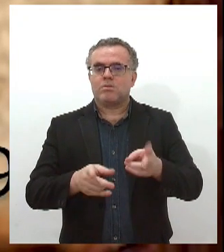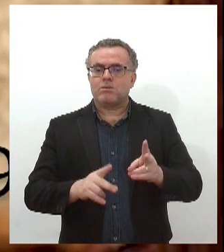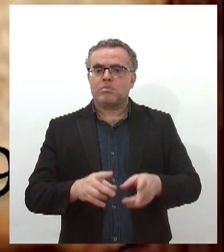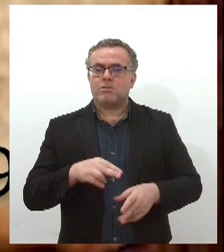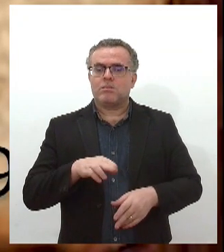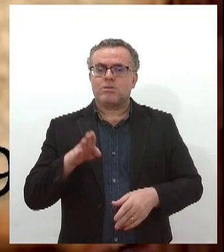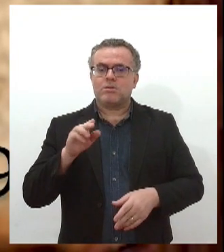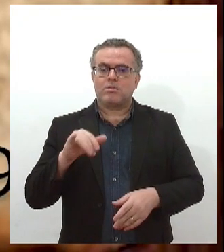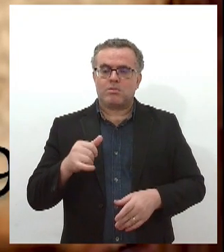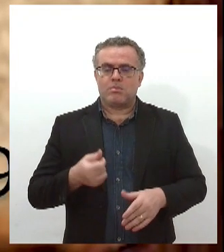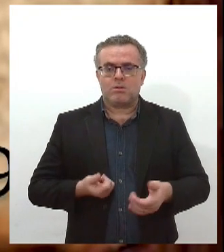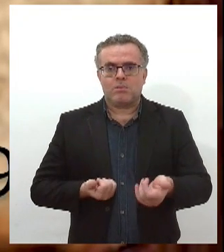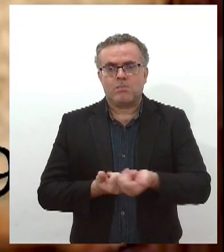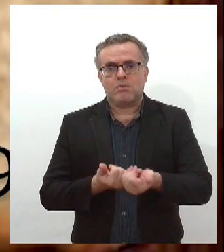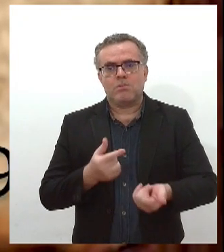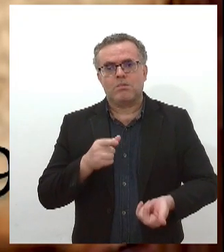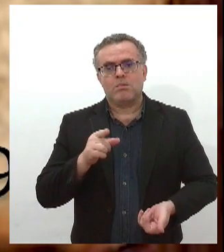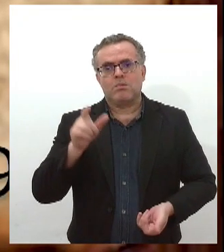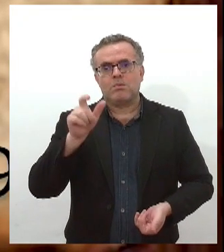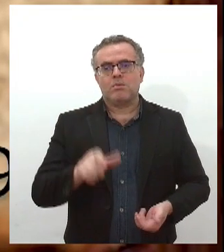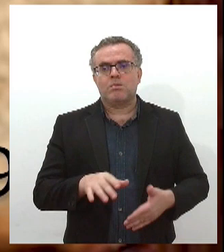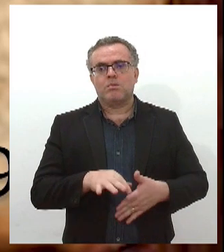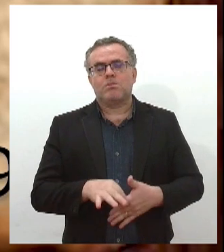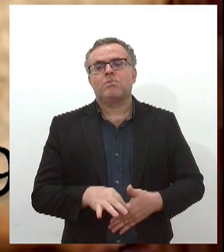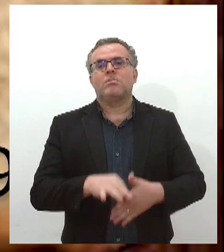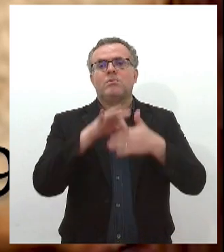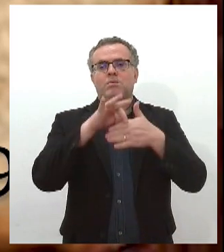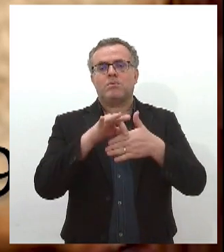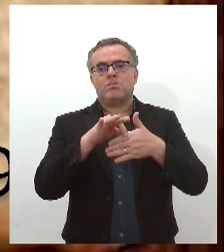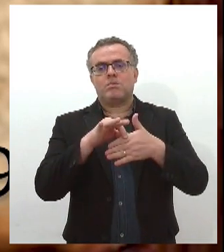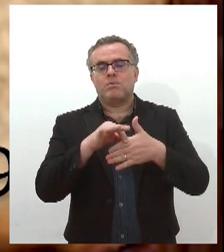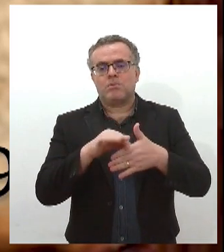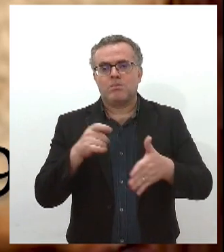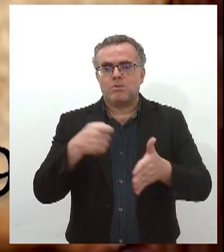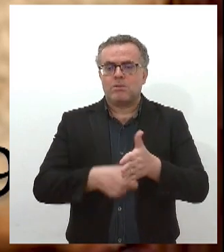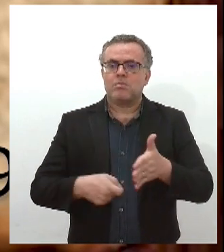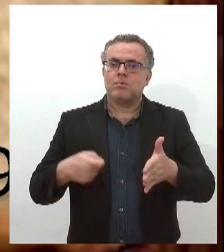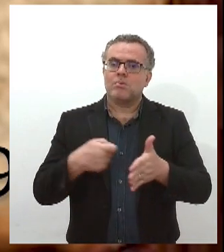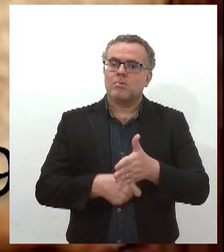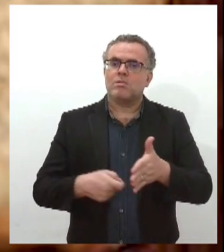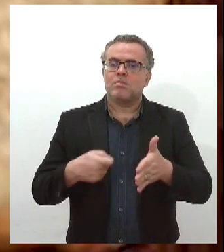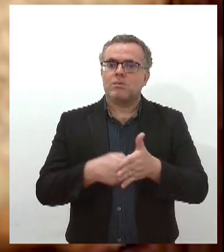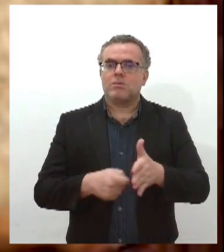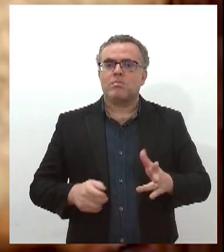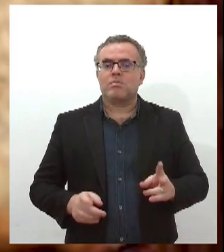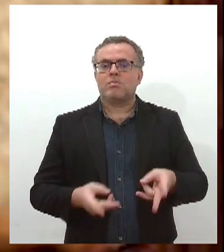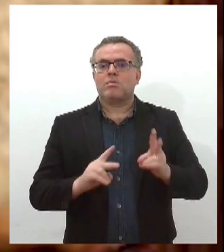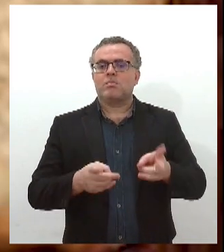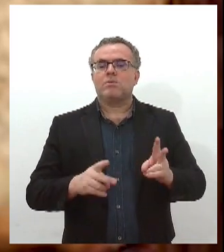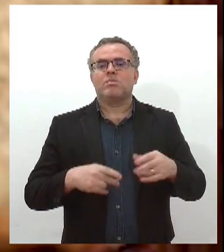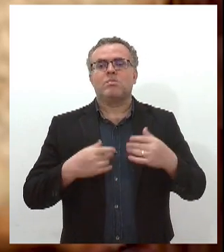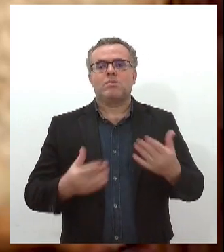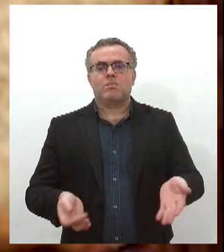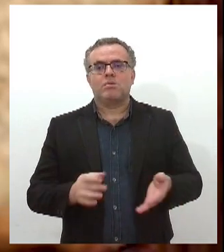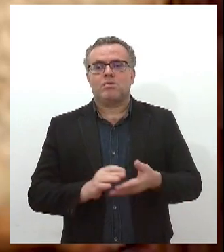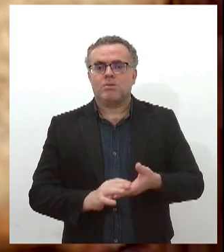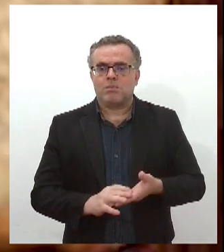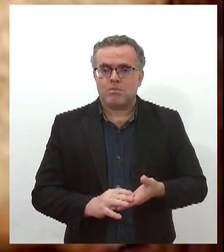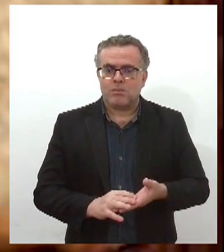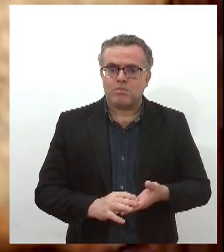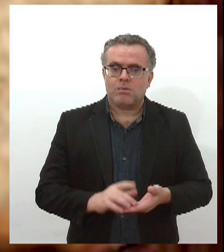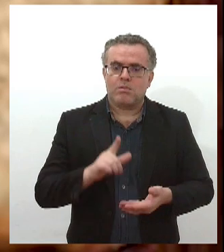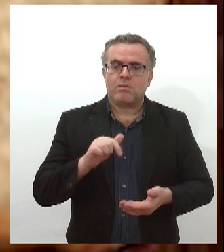era uma das que liderava a resistência, né, a luta pela anistia. As mulheres perseguidas, como